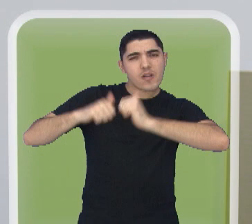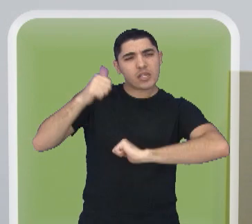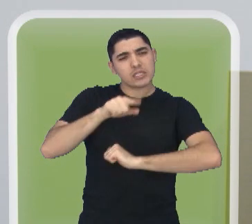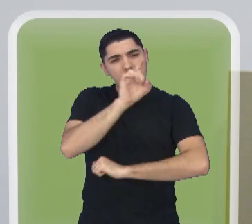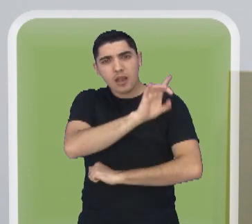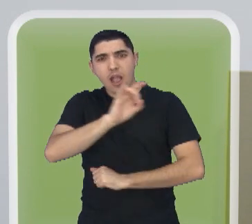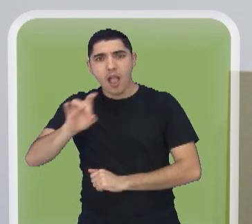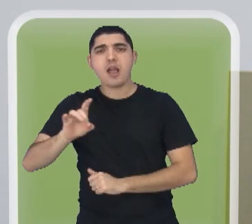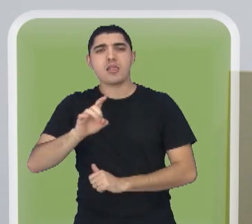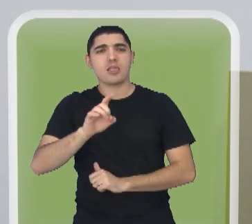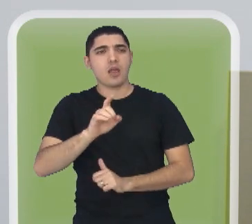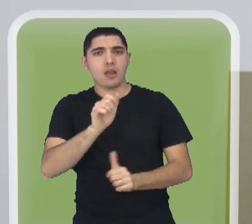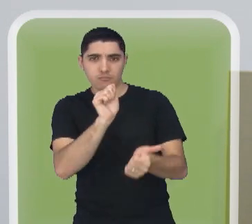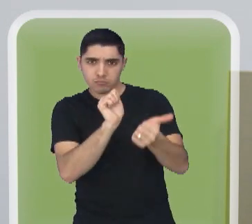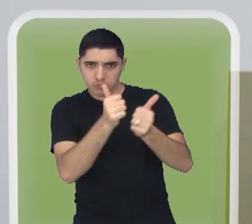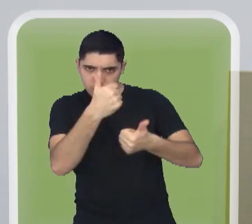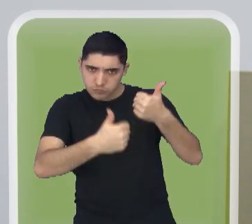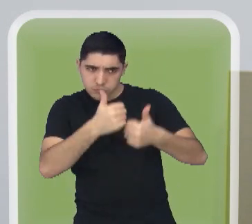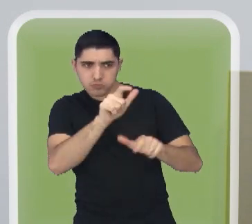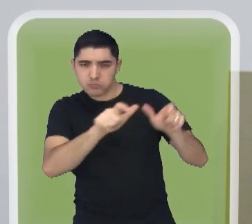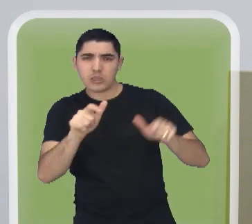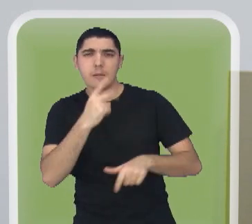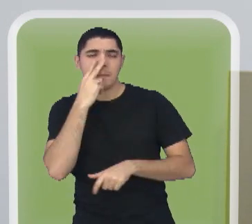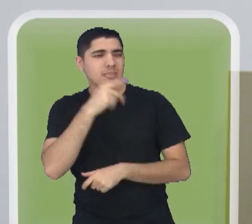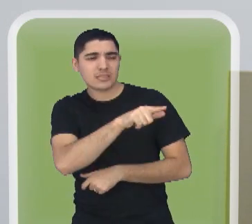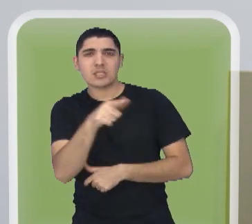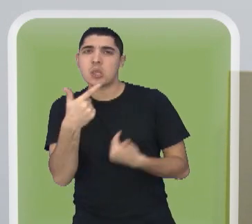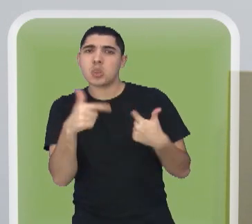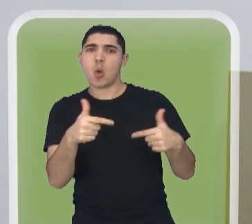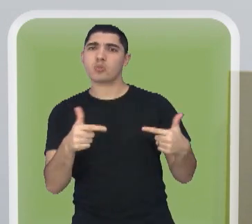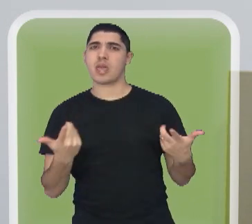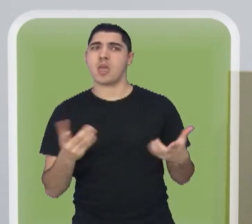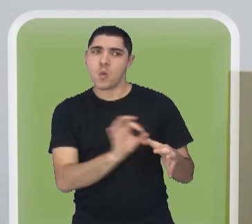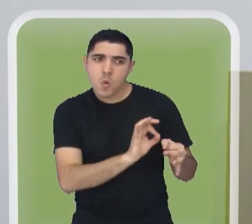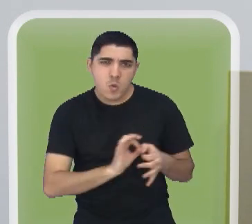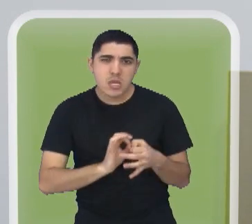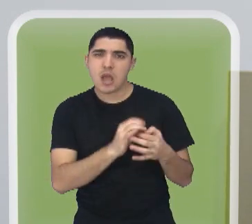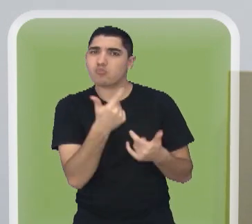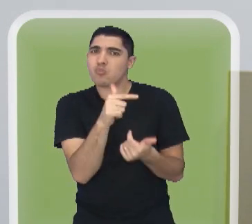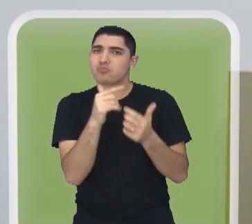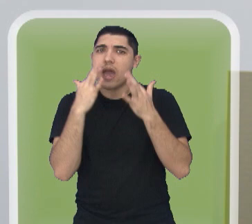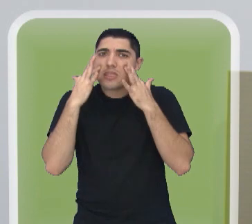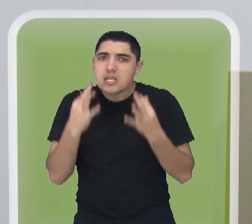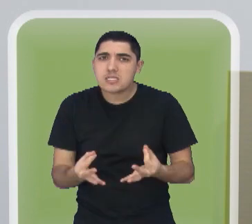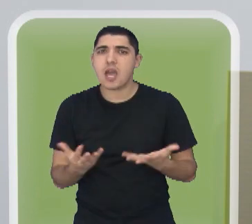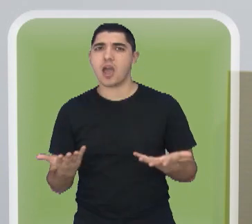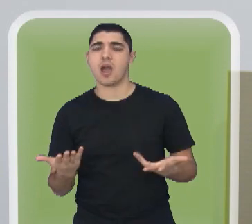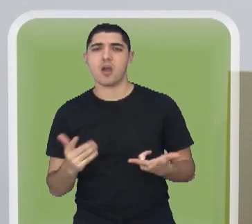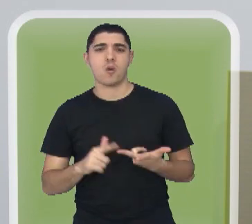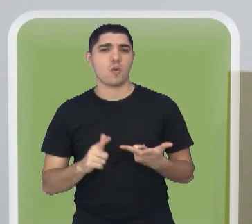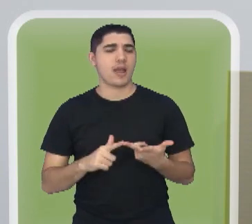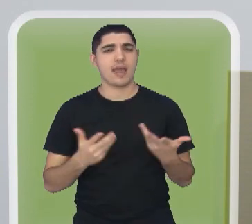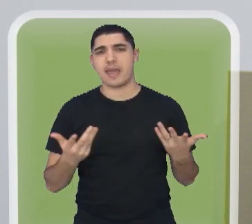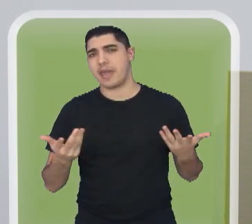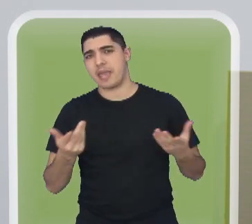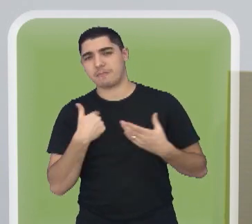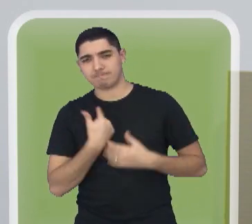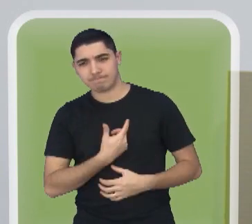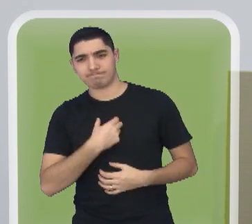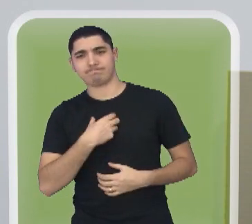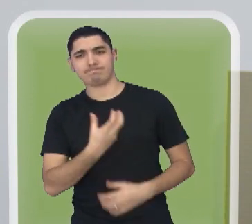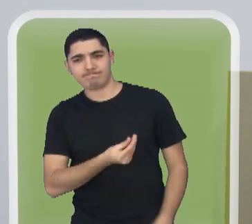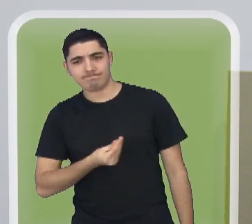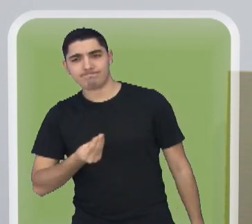O time estava sem energia, estava sem concentração. E realmente eu acho que